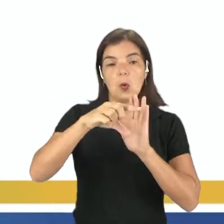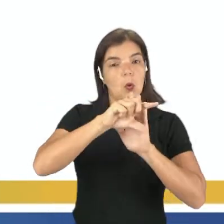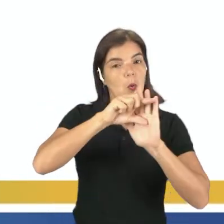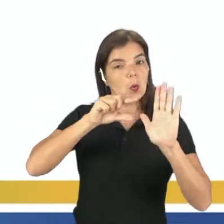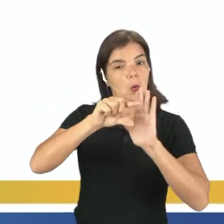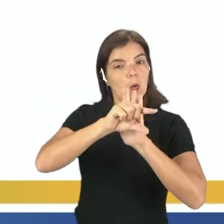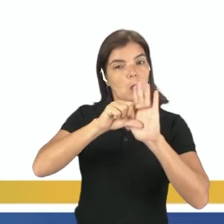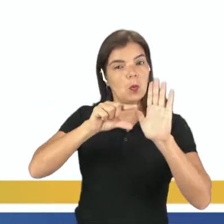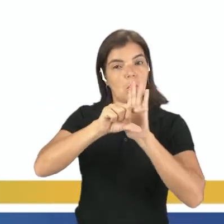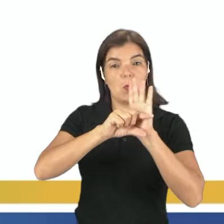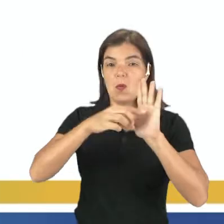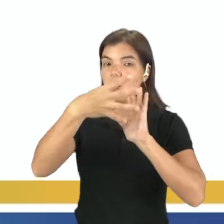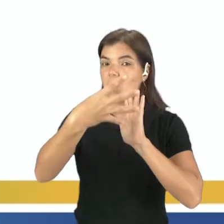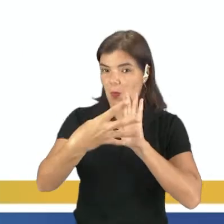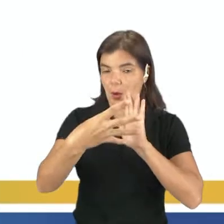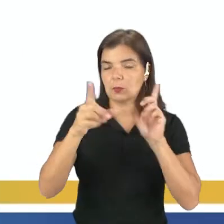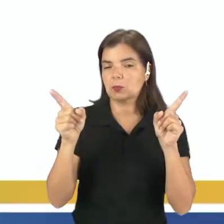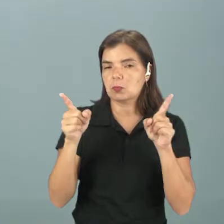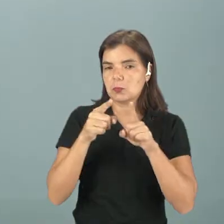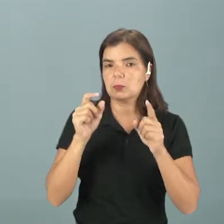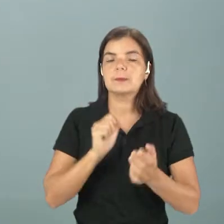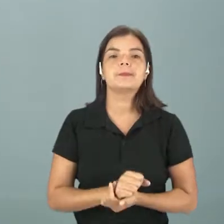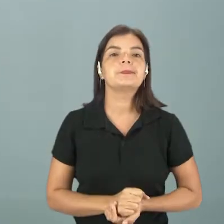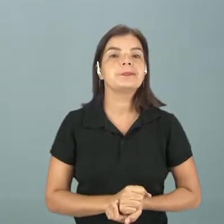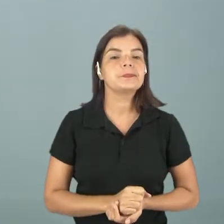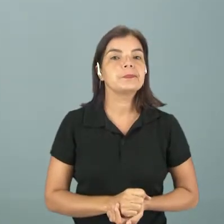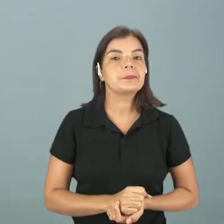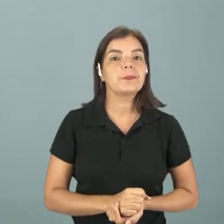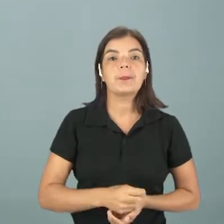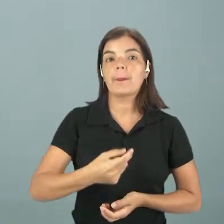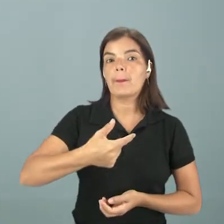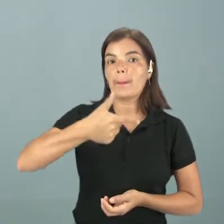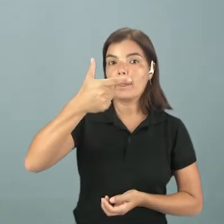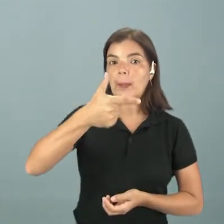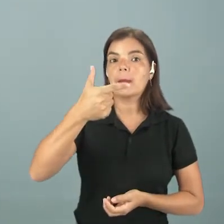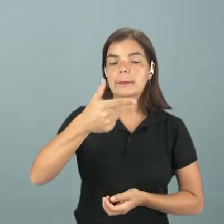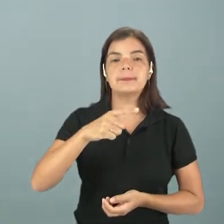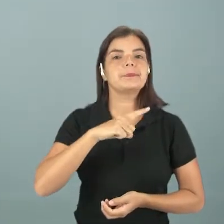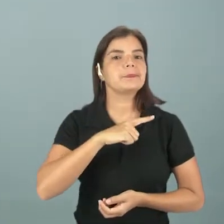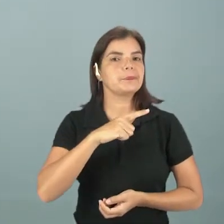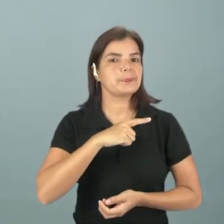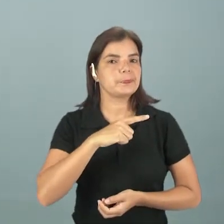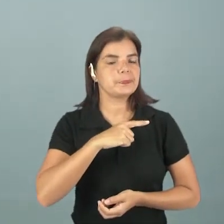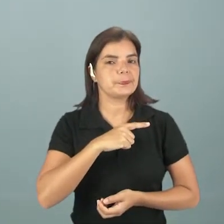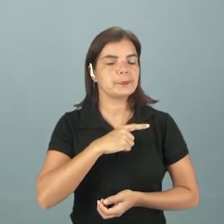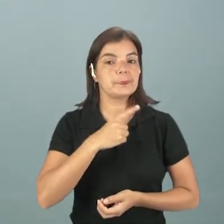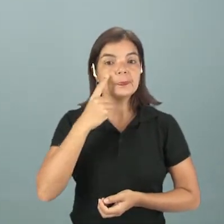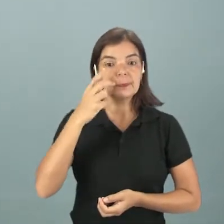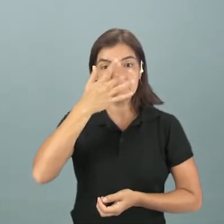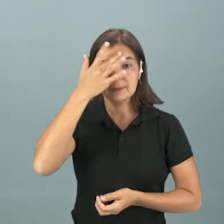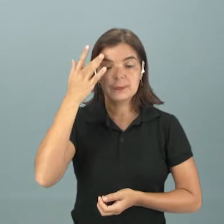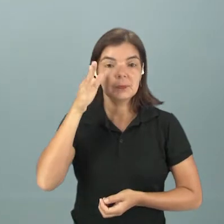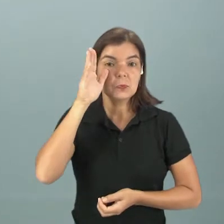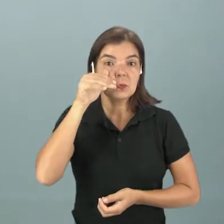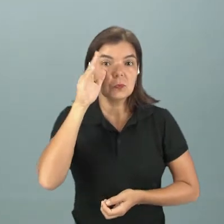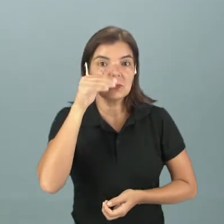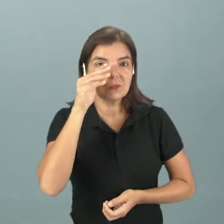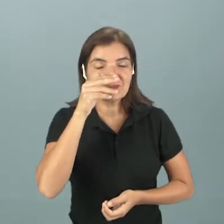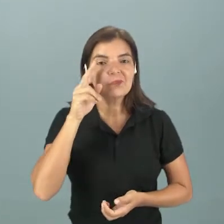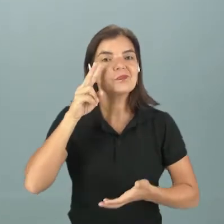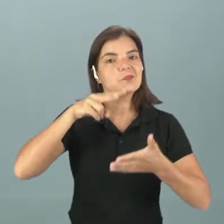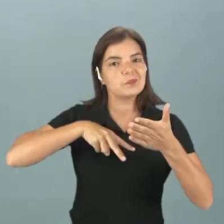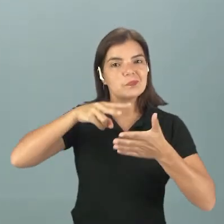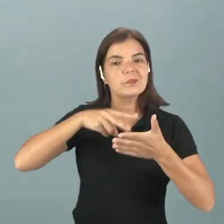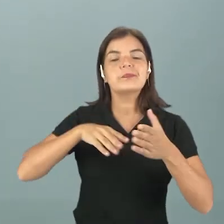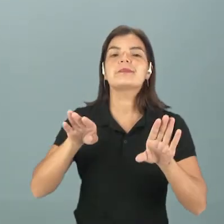parágrafos curtos para ser interessante. Então, nesses 2 primeiros pontos, a gente tem o papel de prender o leitor para a sua sinopse,